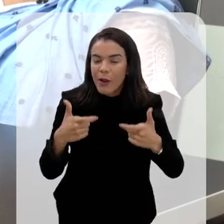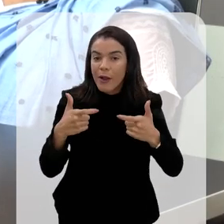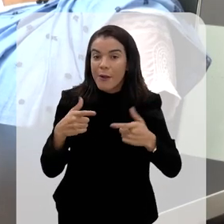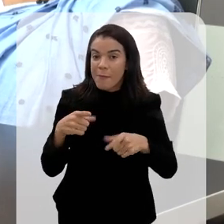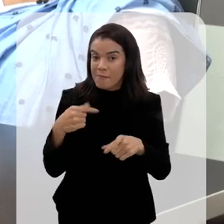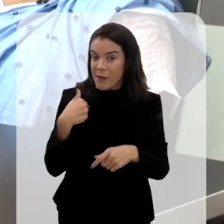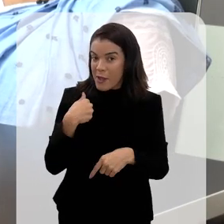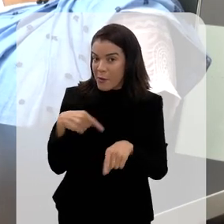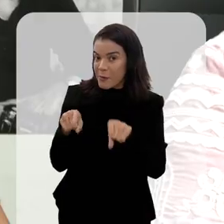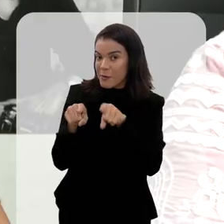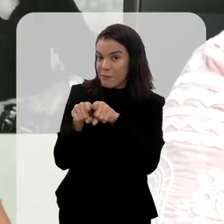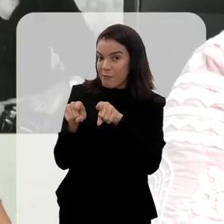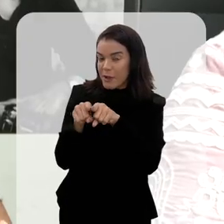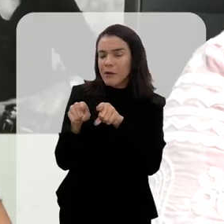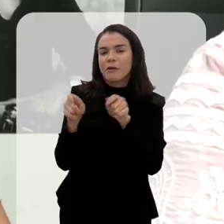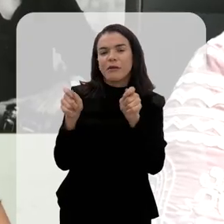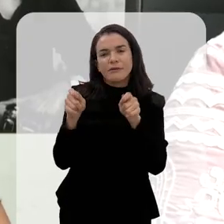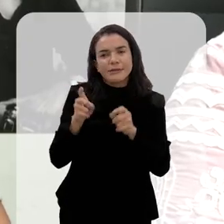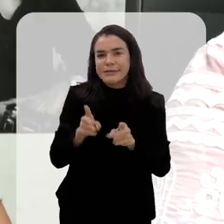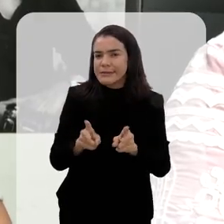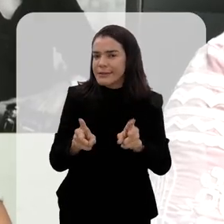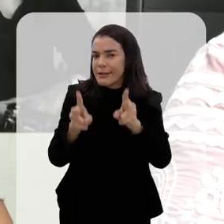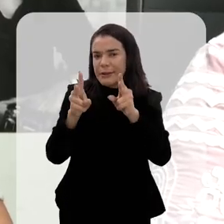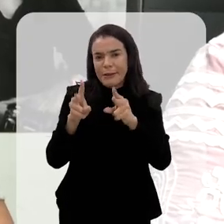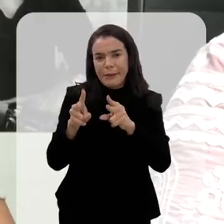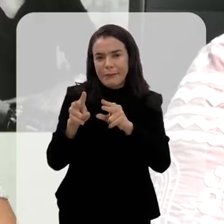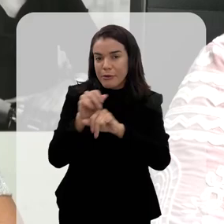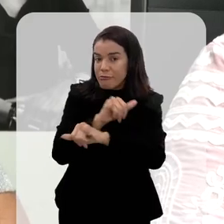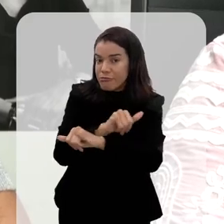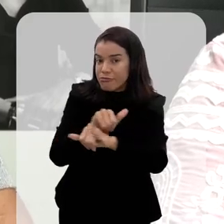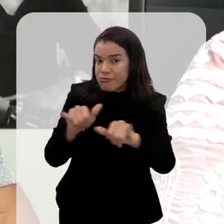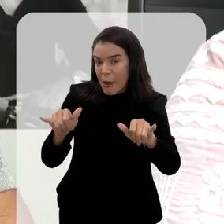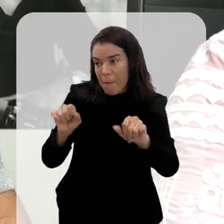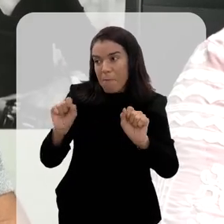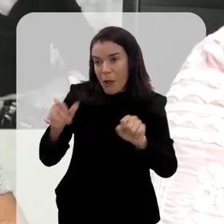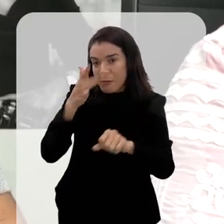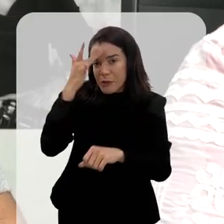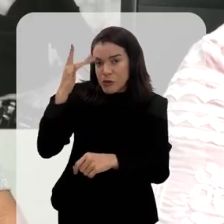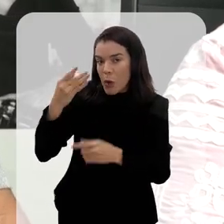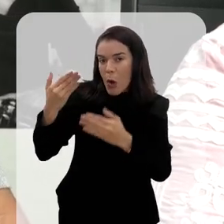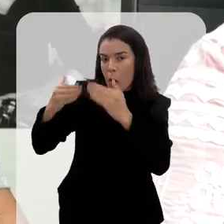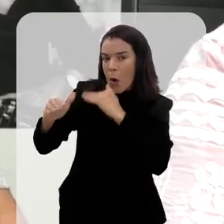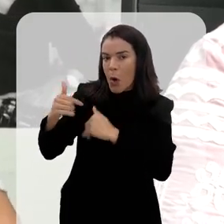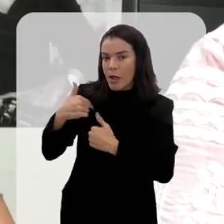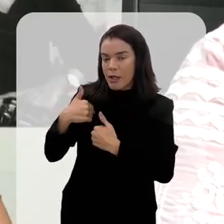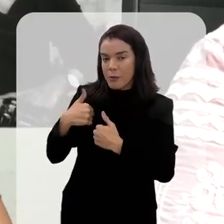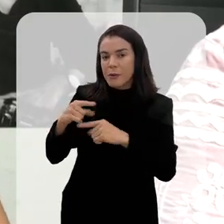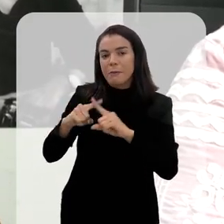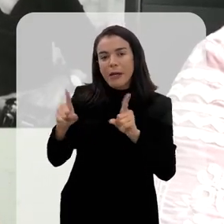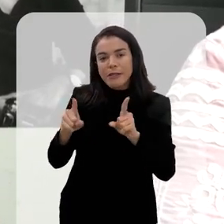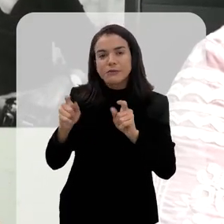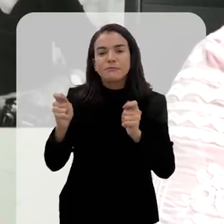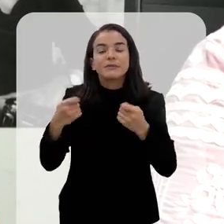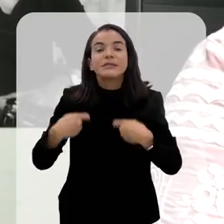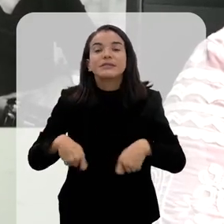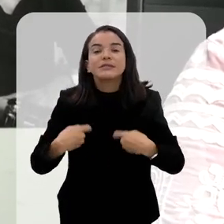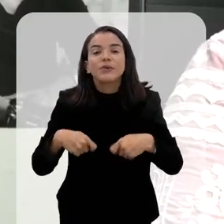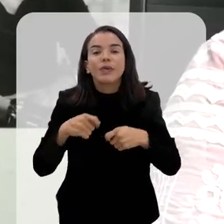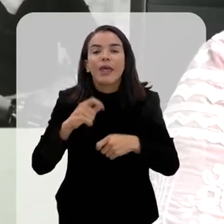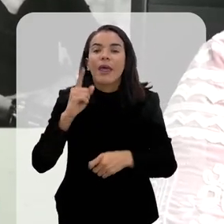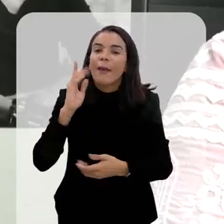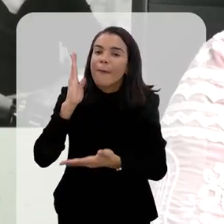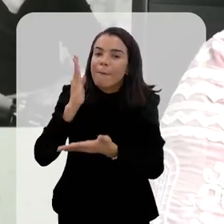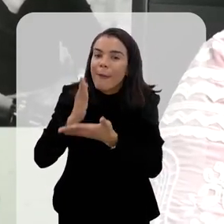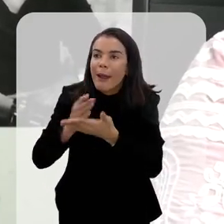lugar. Eu, inclusive, falo, até há quem possa me rebater, mas que a gente tem que tirar o peso